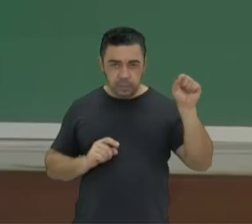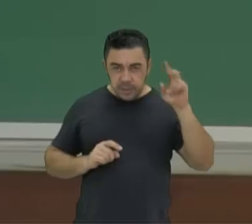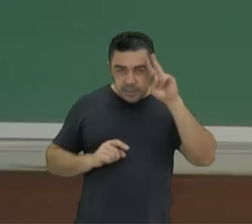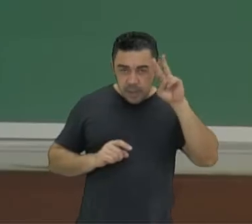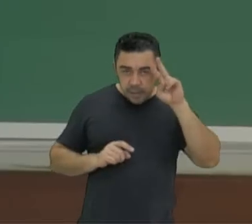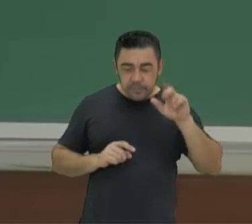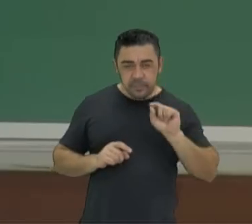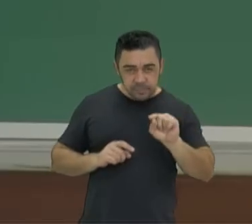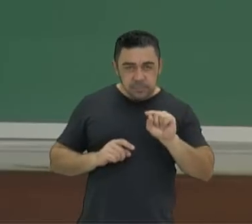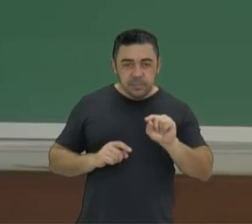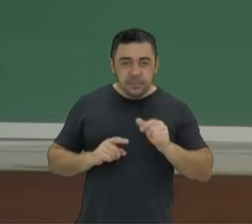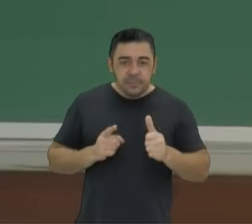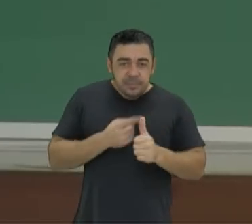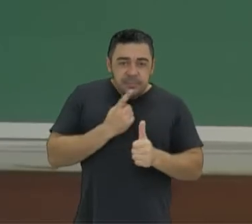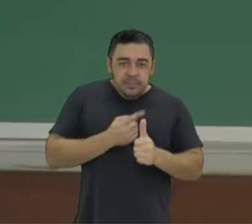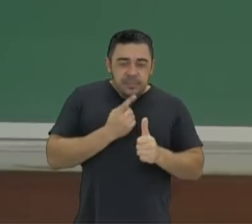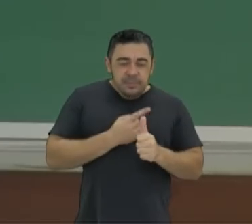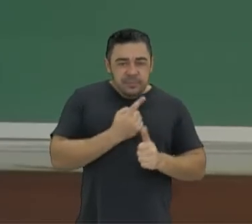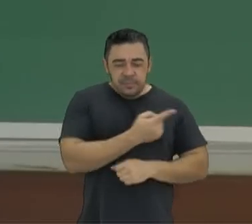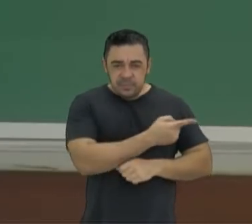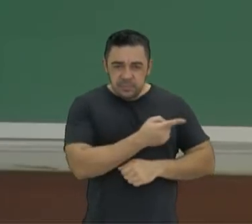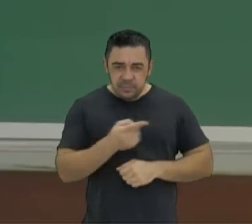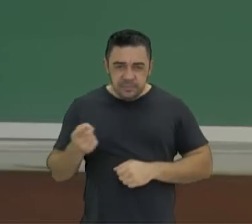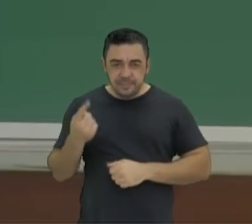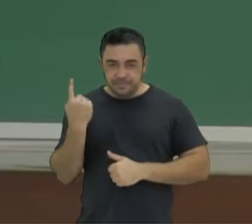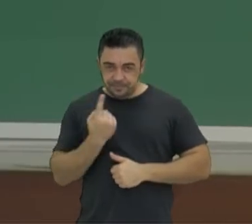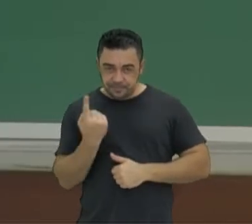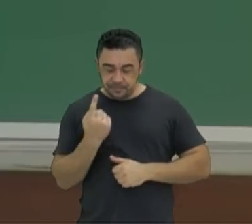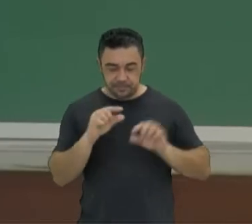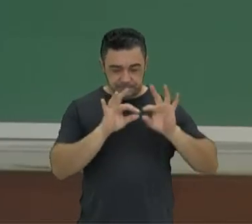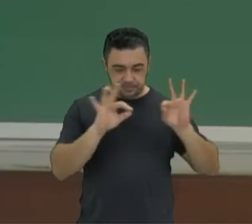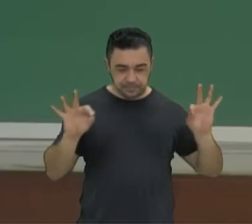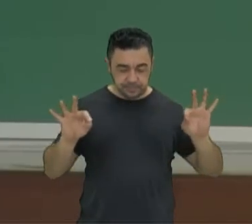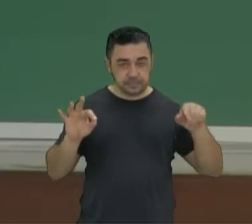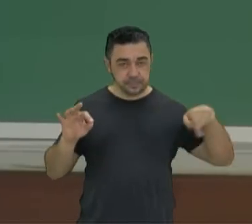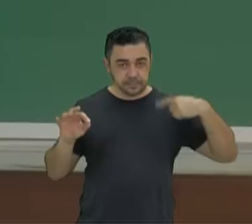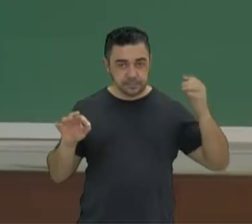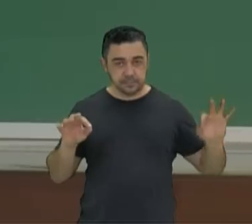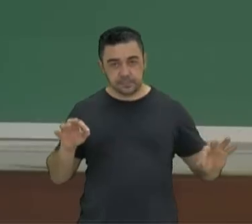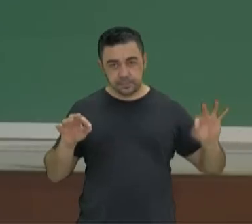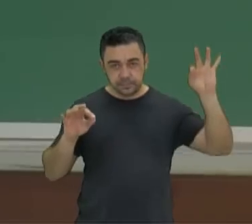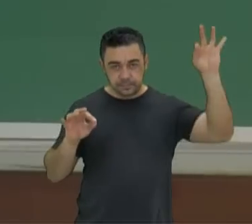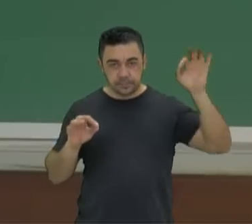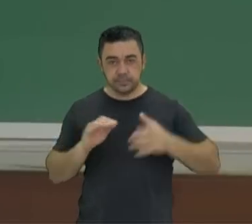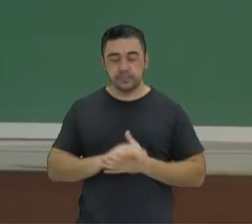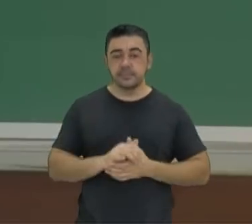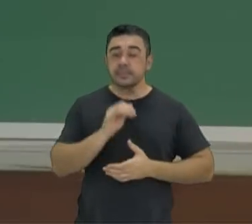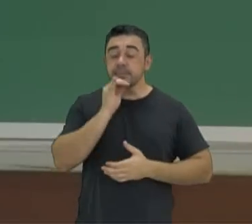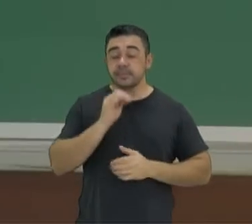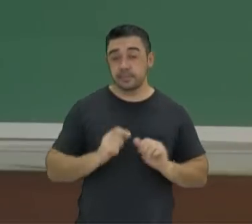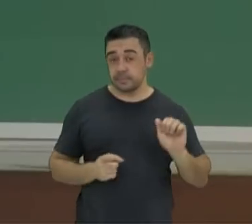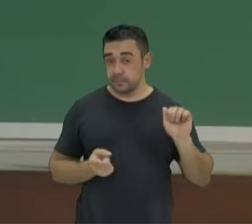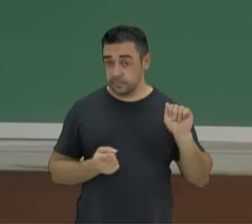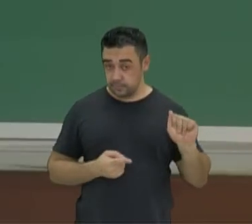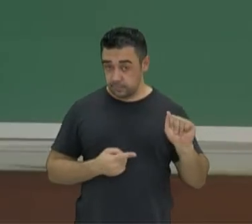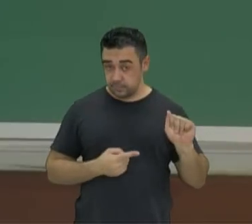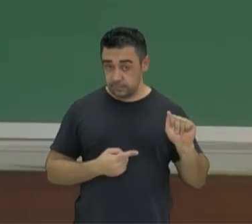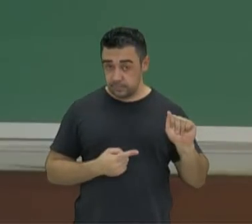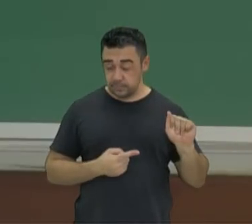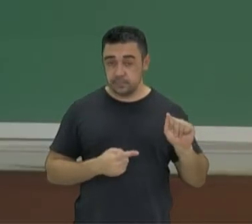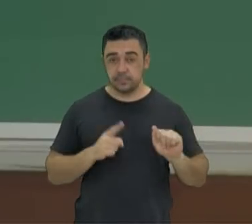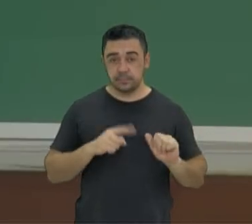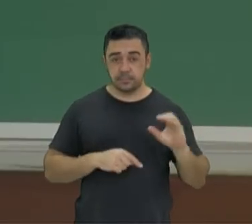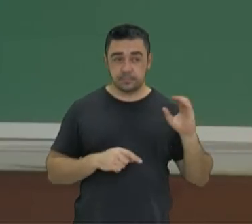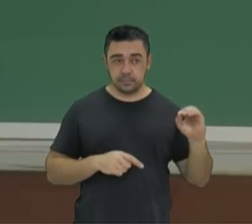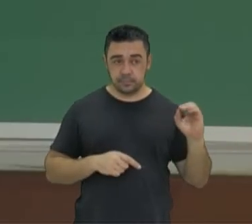o dado que tiver na horizontal e depois o que tiver na vertical. Então aqui, por exemplo, o ponto A, ele é o ponto